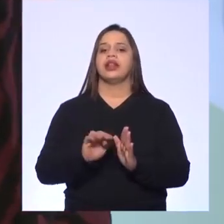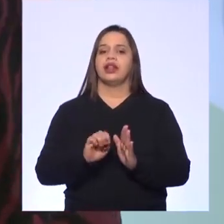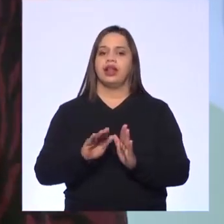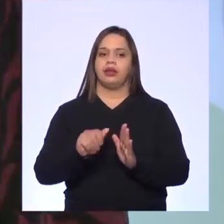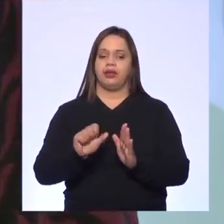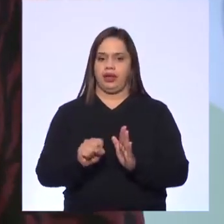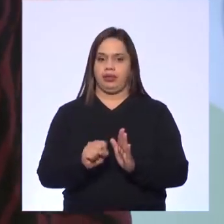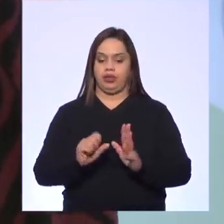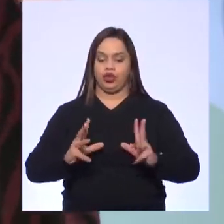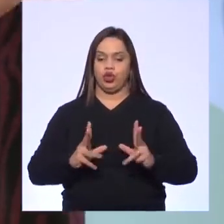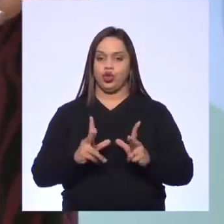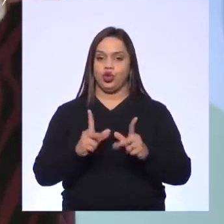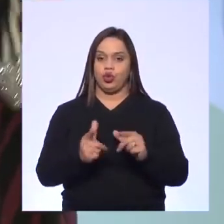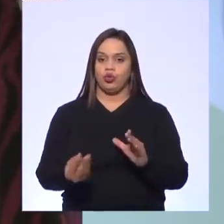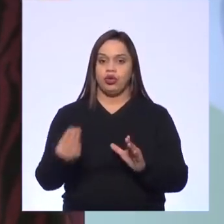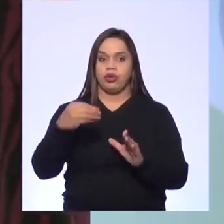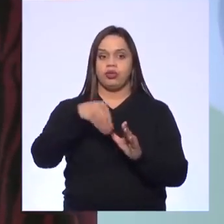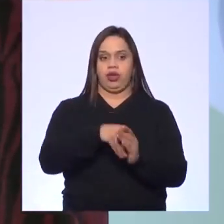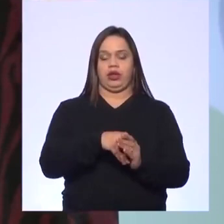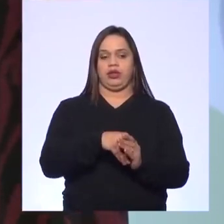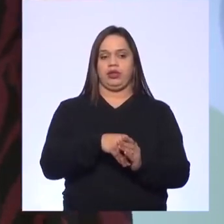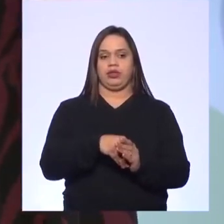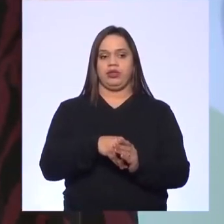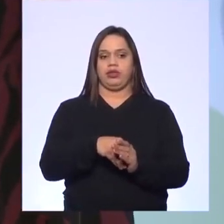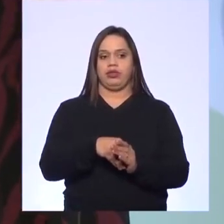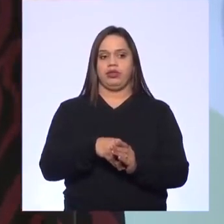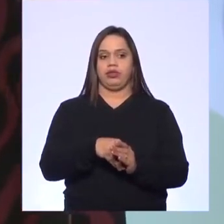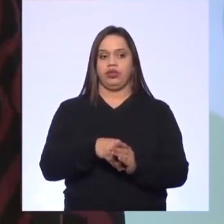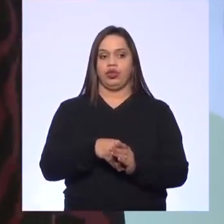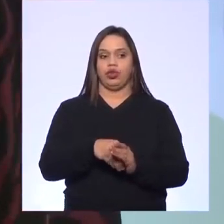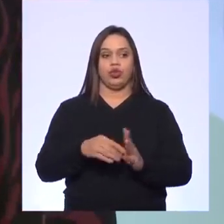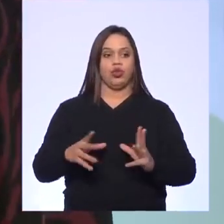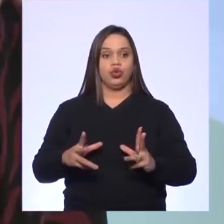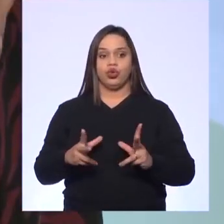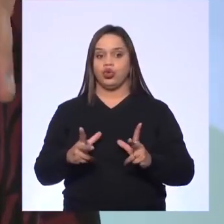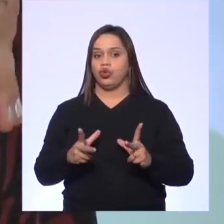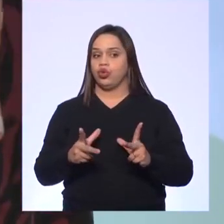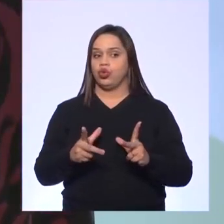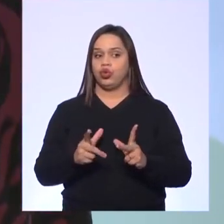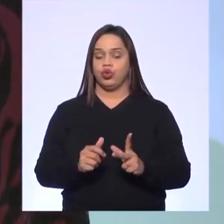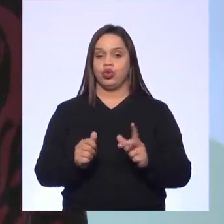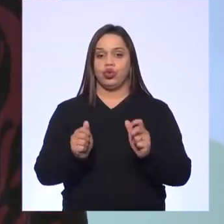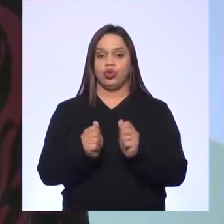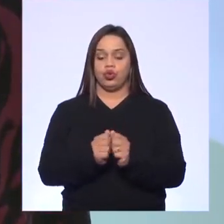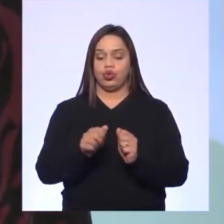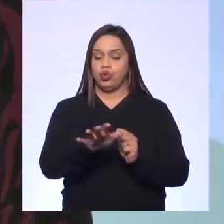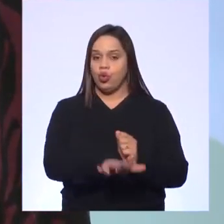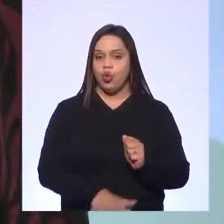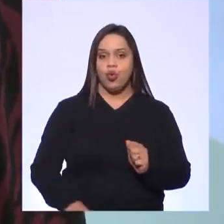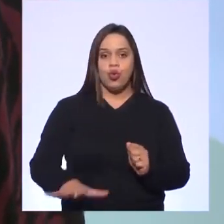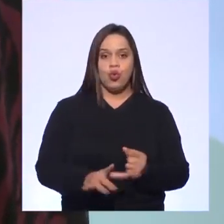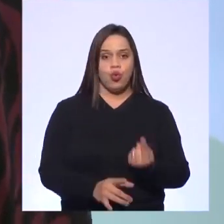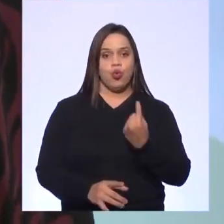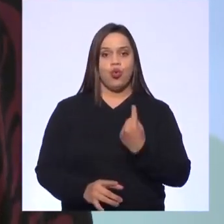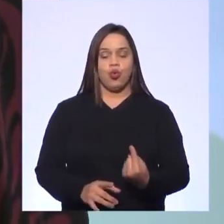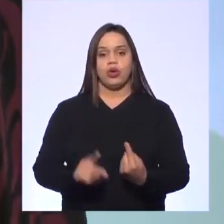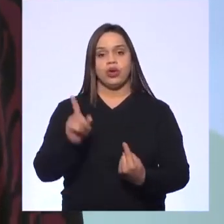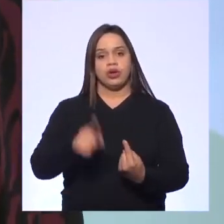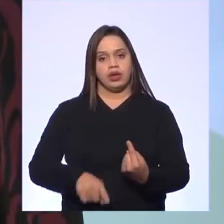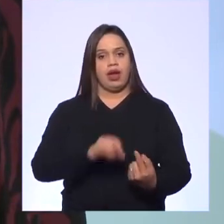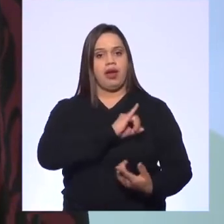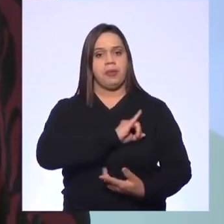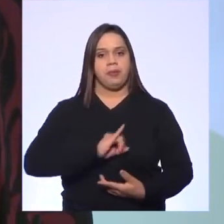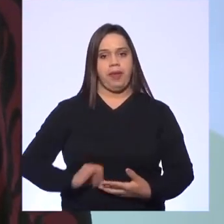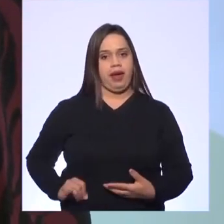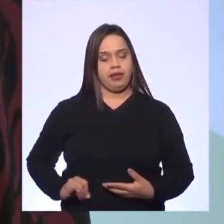e todos esses lugares estão anexados em um território que nós chamamos de